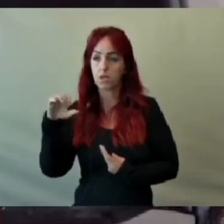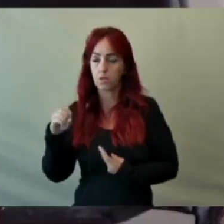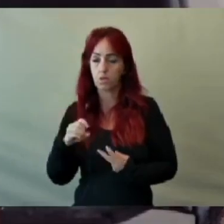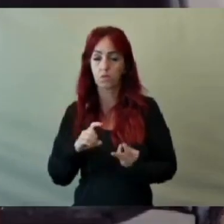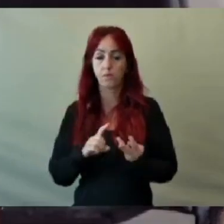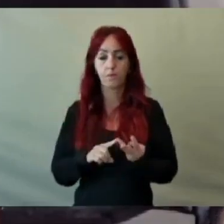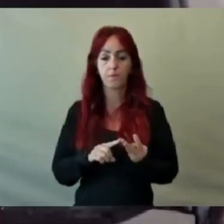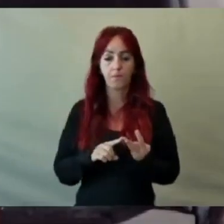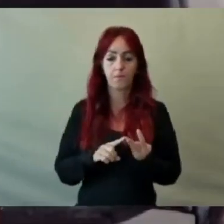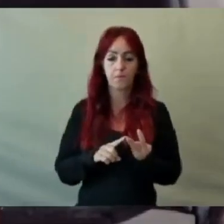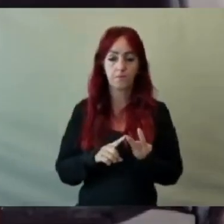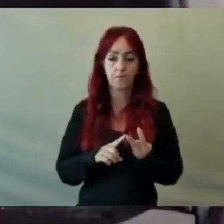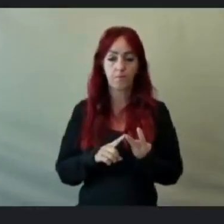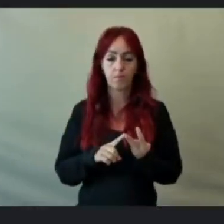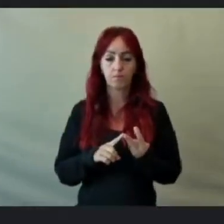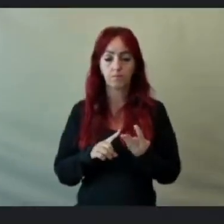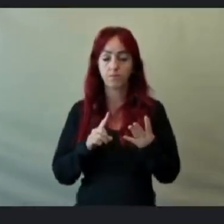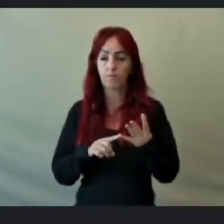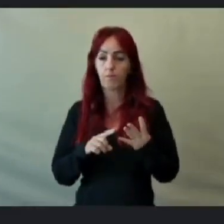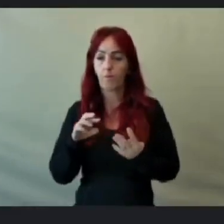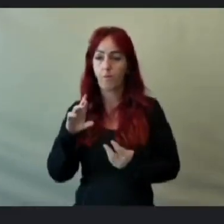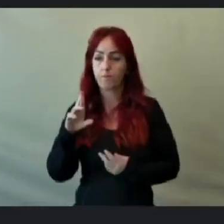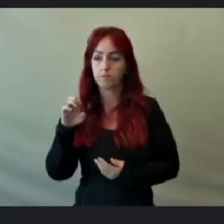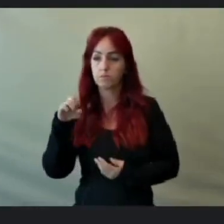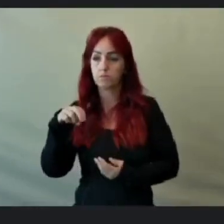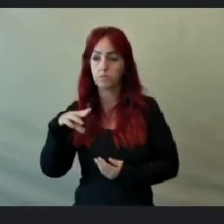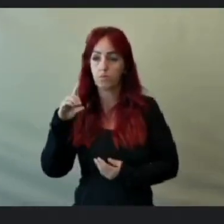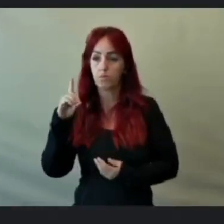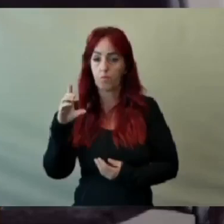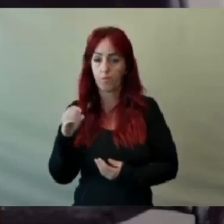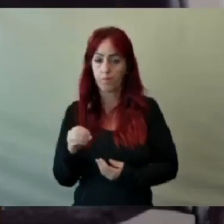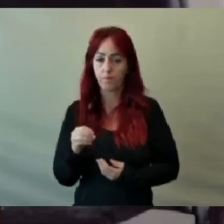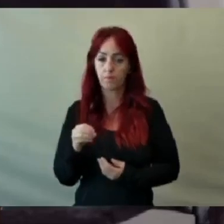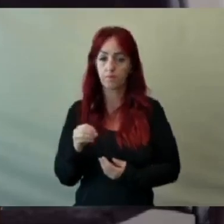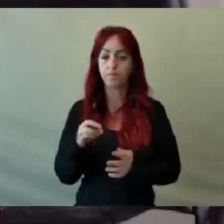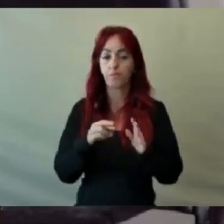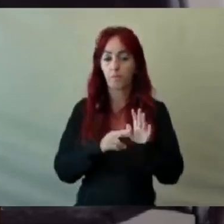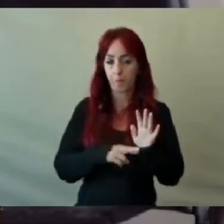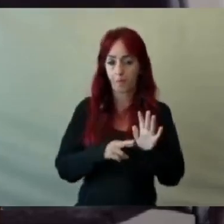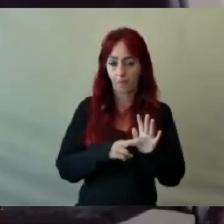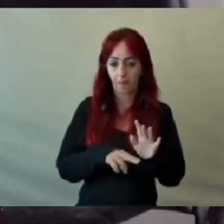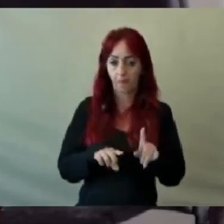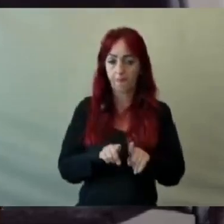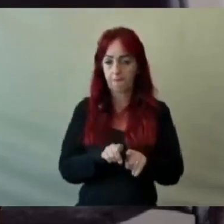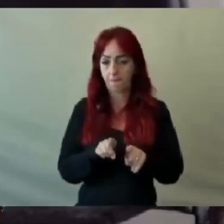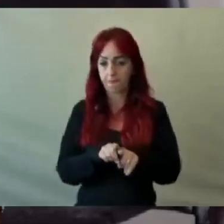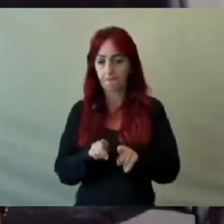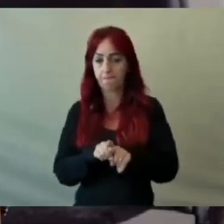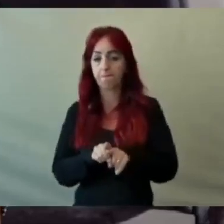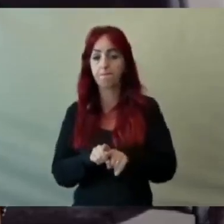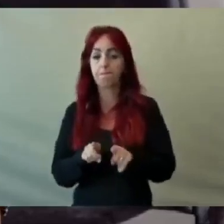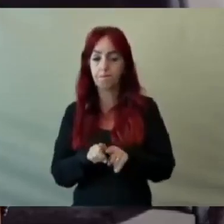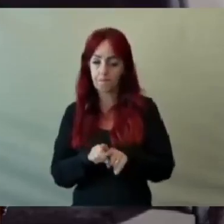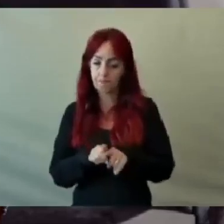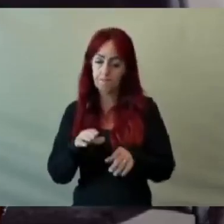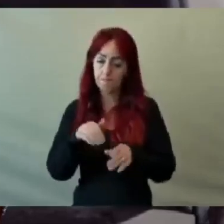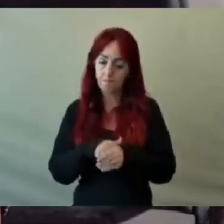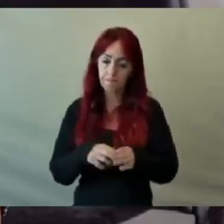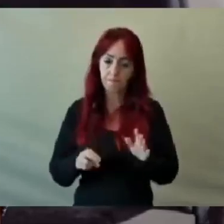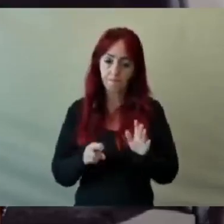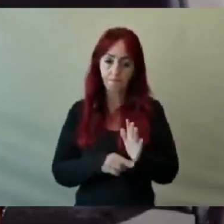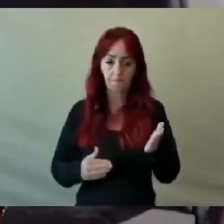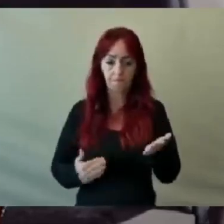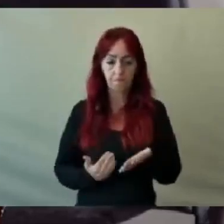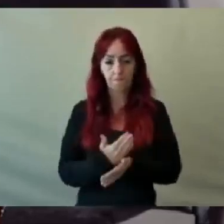Como voto, vereador Reinaldo Gomes? Com requerimento também. Eu também voto com requerimento, fica aprovado o requerimento de comissão